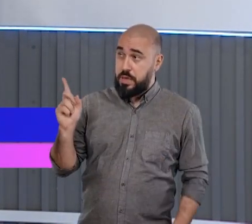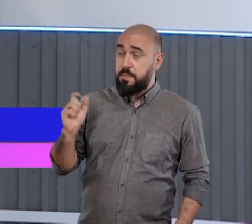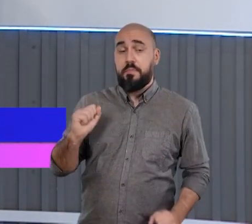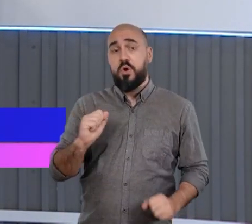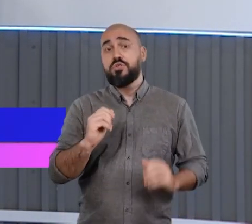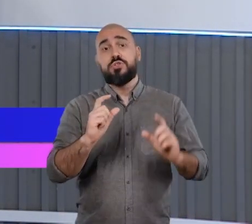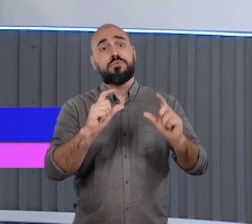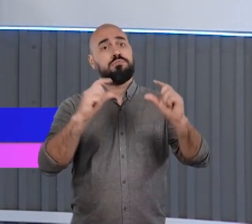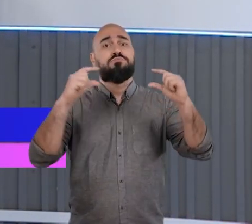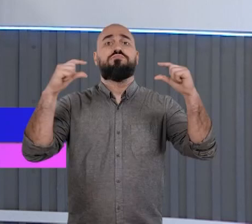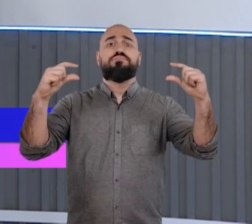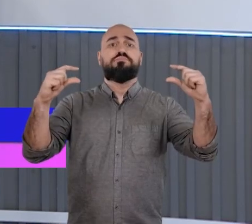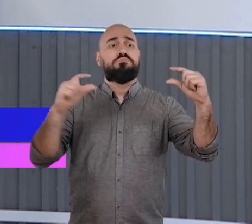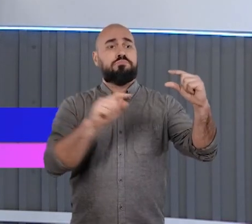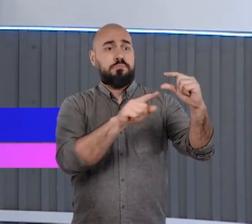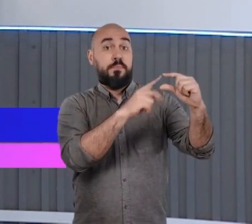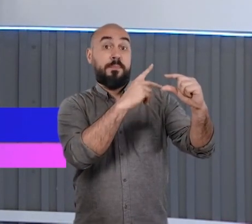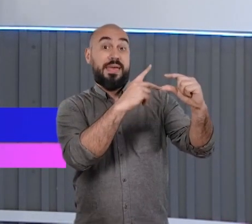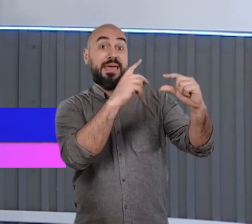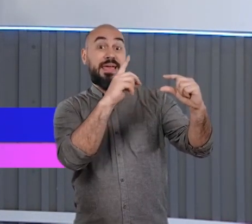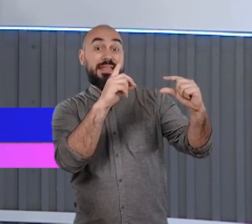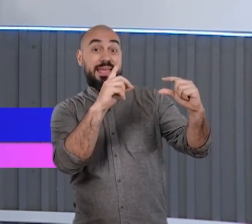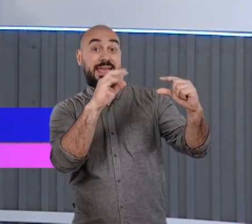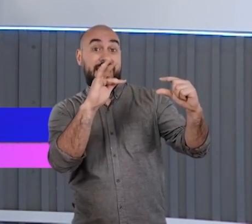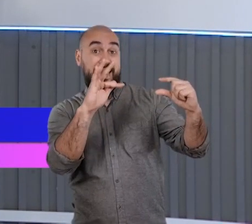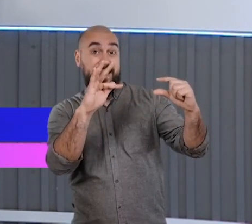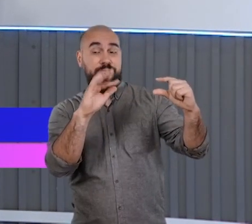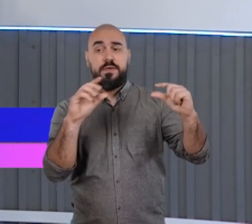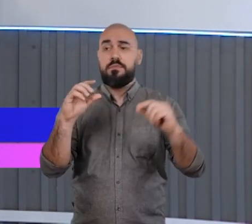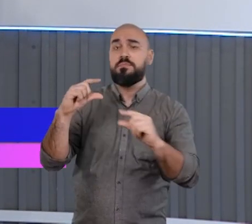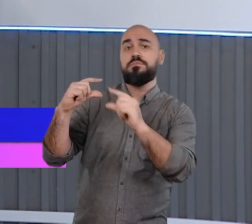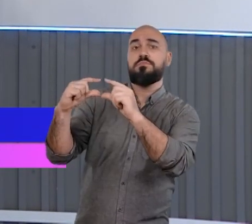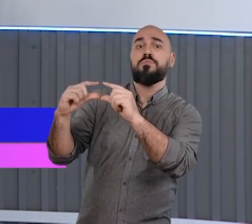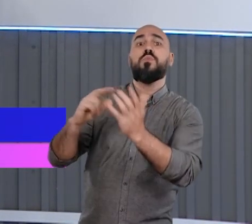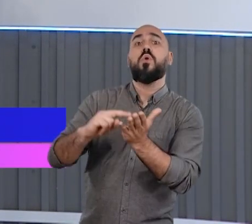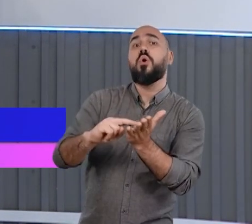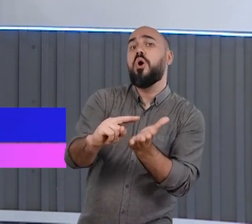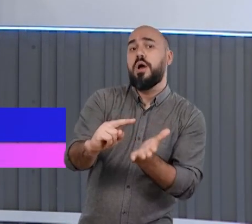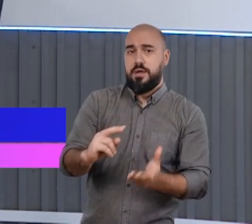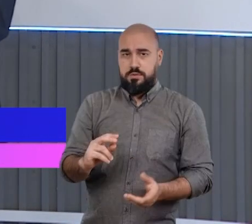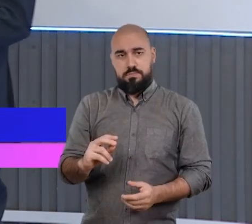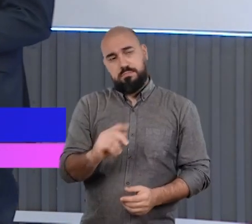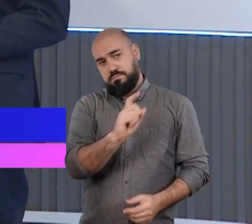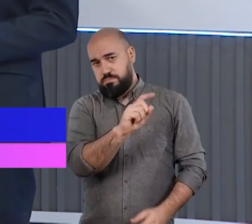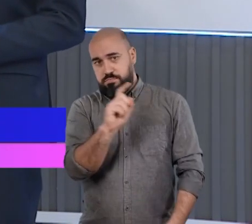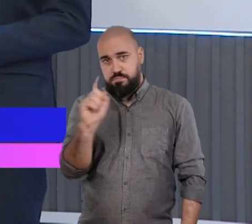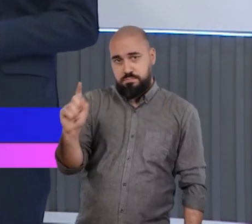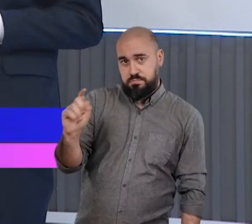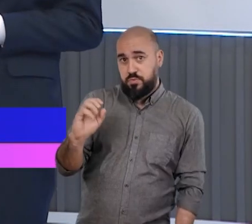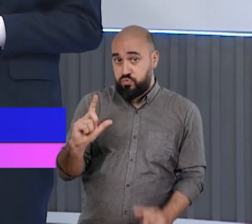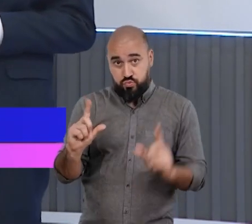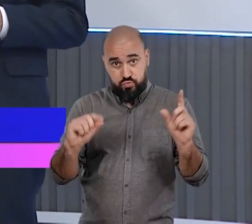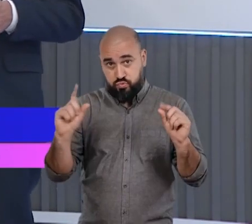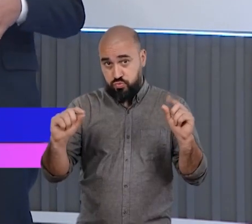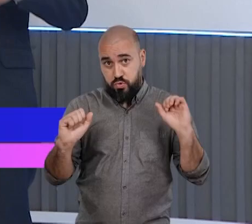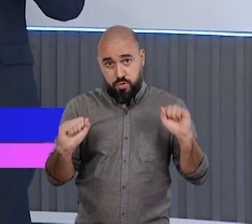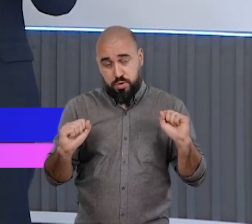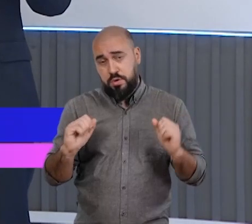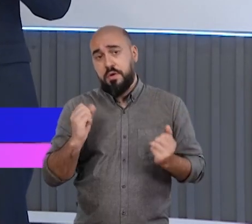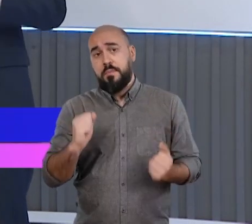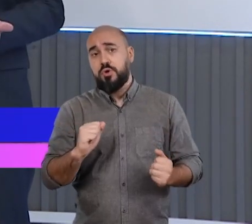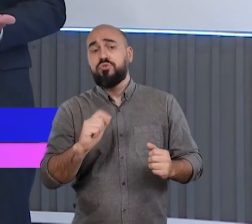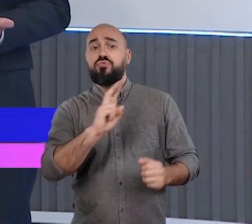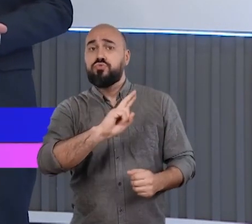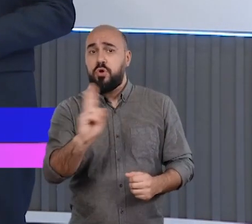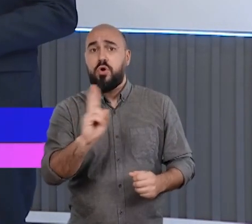baixar em PDF ou quer receber o material pelo correio. Digamos que você quer receber pelo correio, você clica aqui, então coloca os seus dados, se